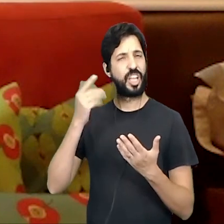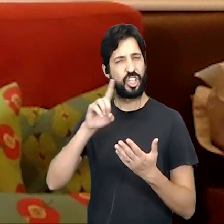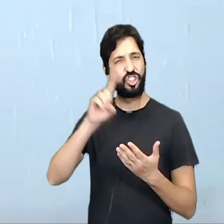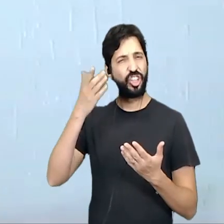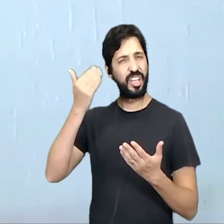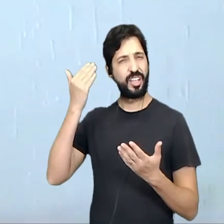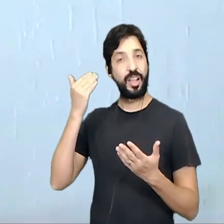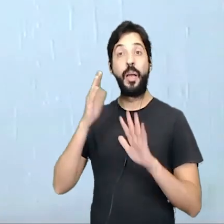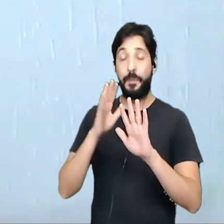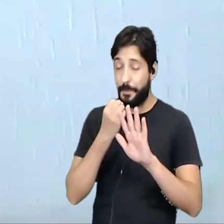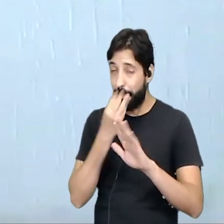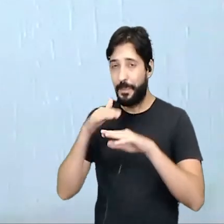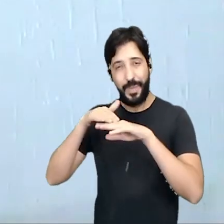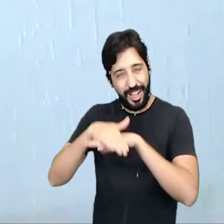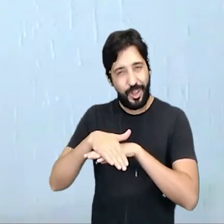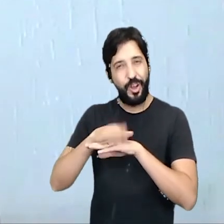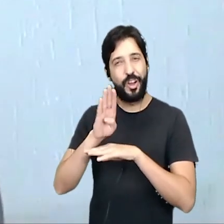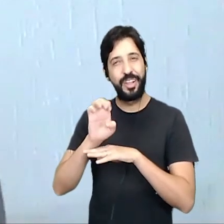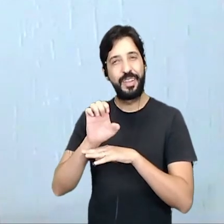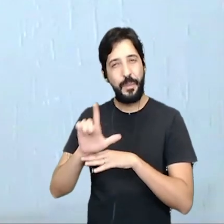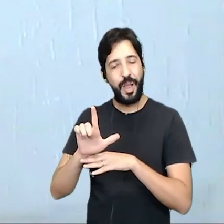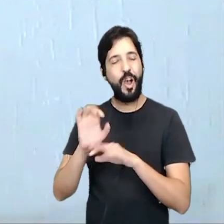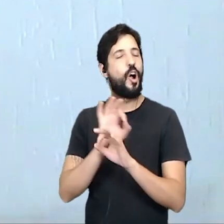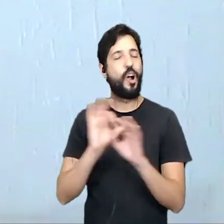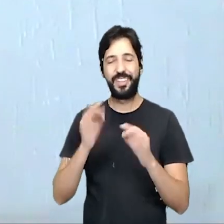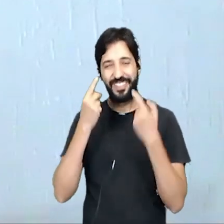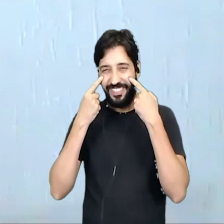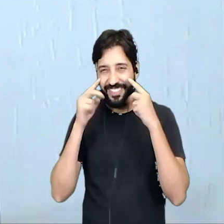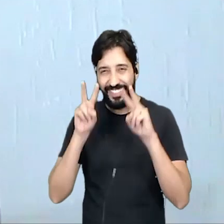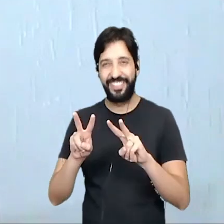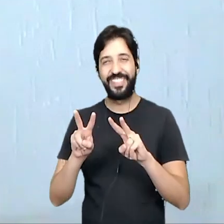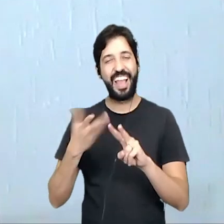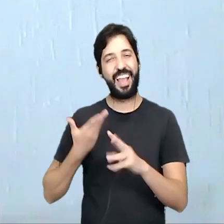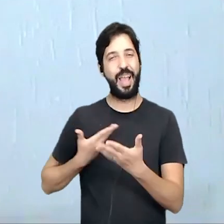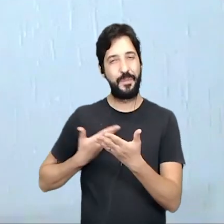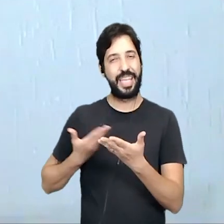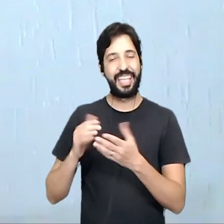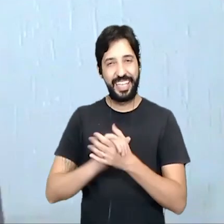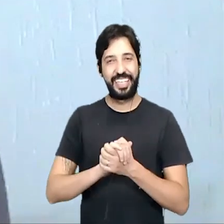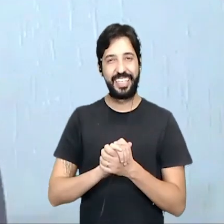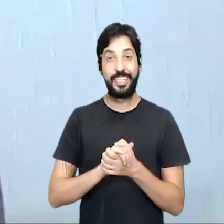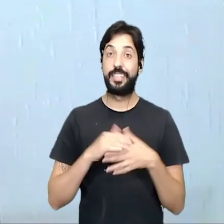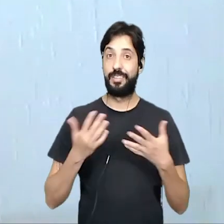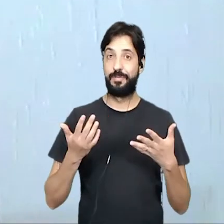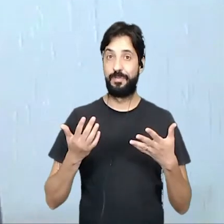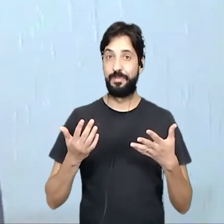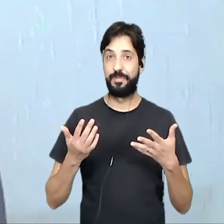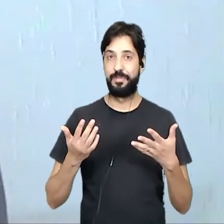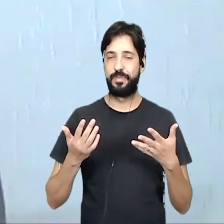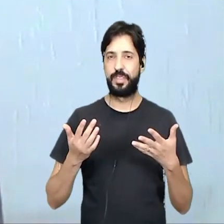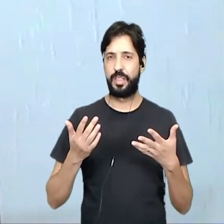Esses dias, Bel. Boa noite, Bel. Que ótimo te ver, minha amiga Bel. Então,